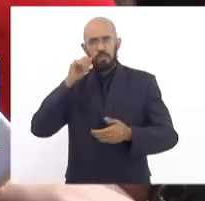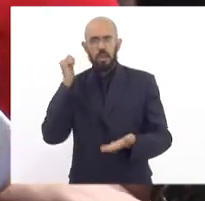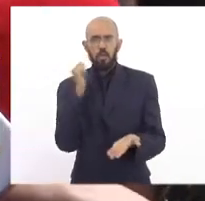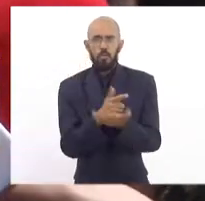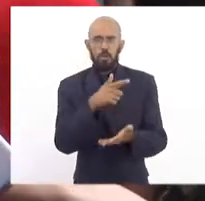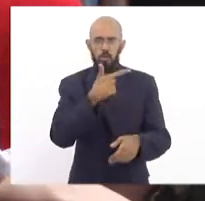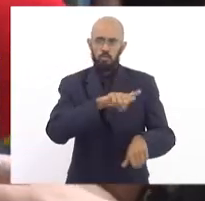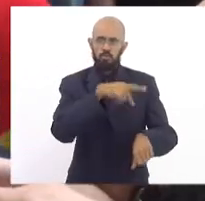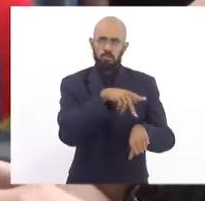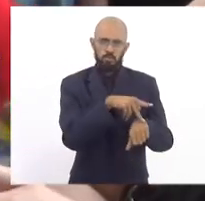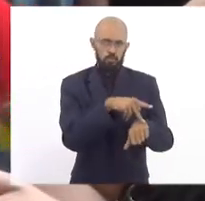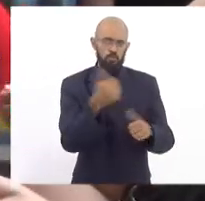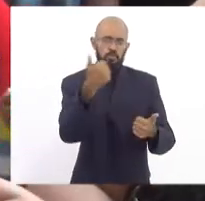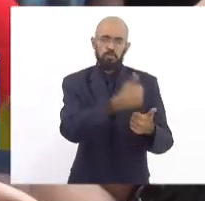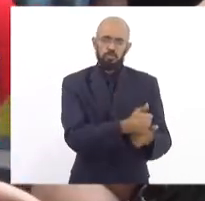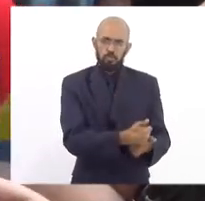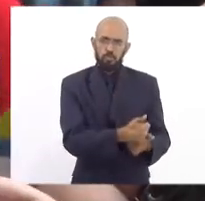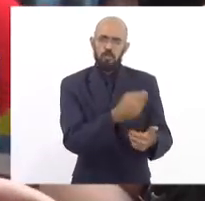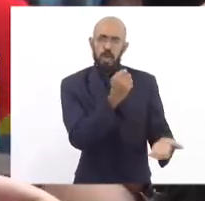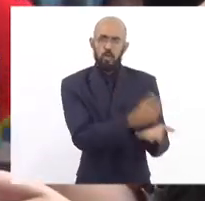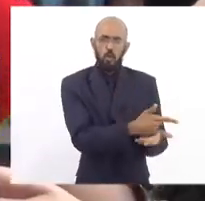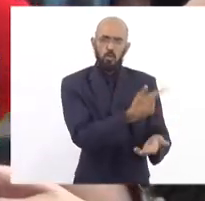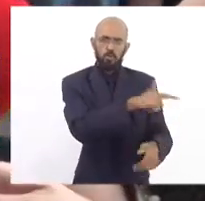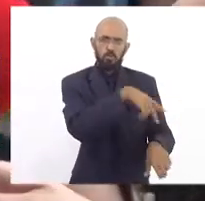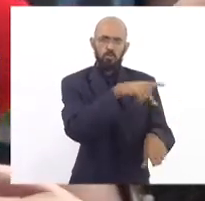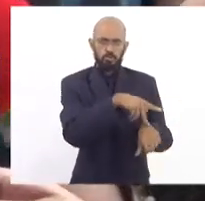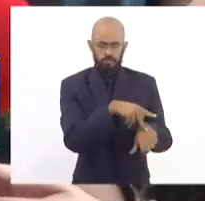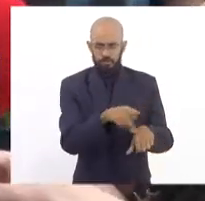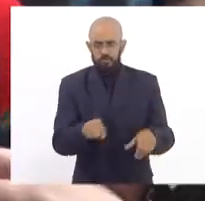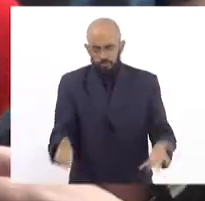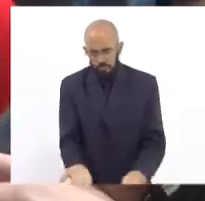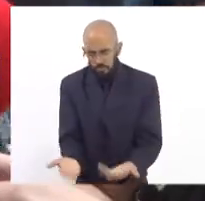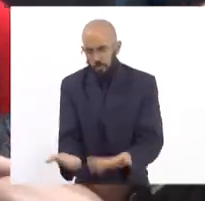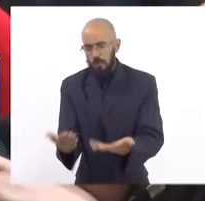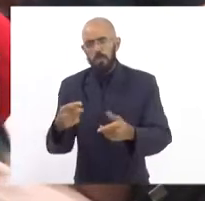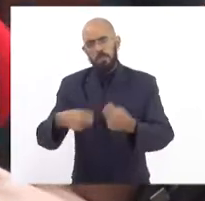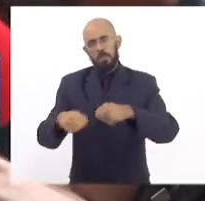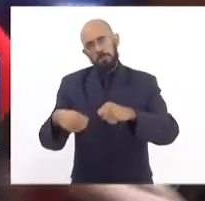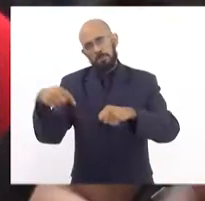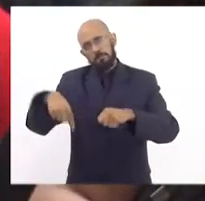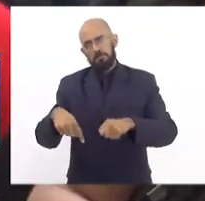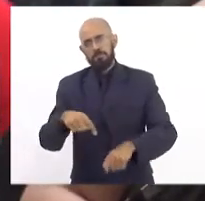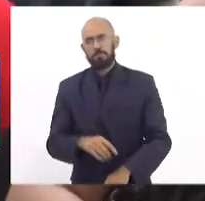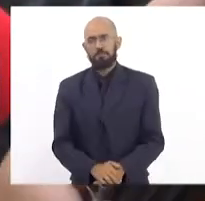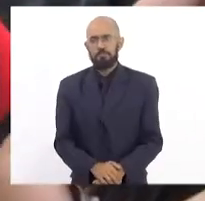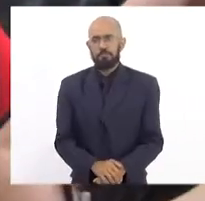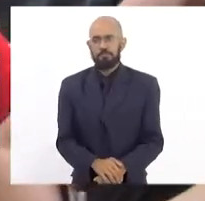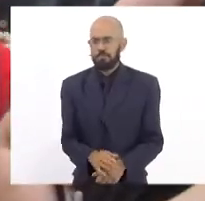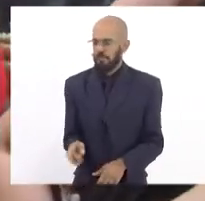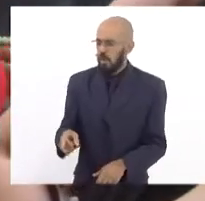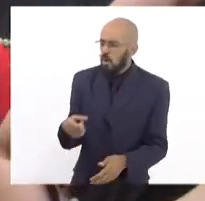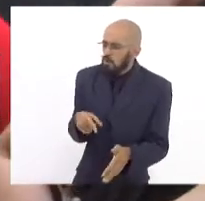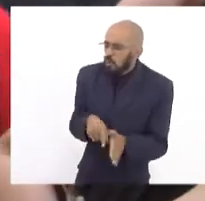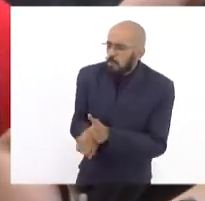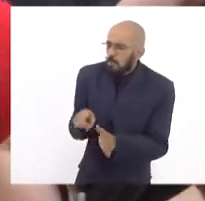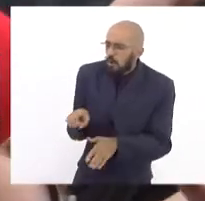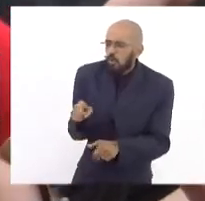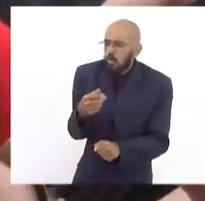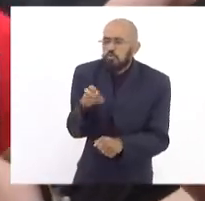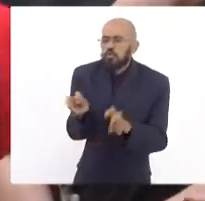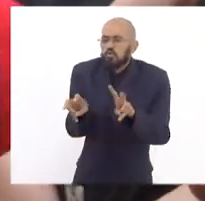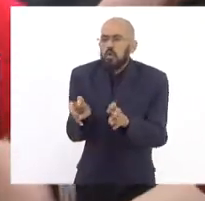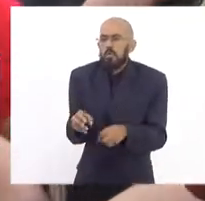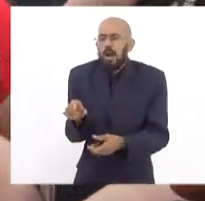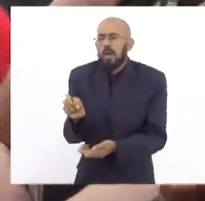é substituir uma importação, é você induzir a economia, você gerar empregos e renda. O senhor chegou a anunciar a doação de 30 milhões